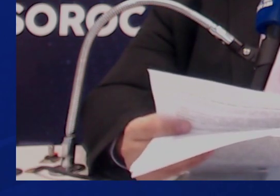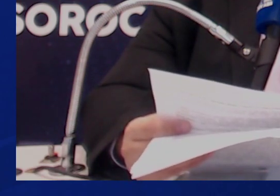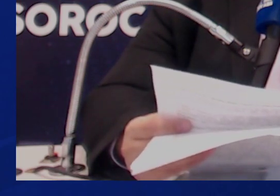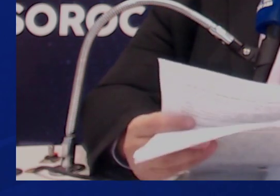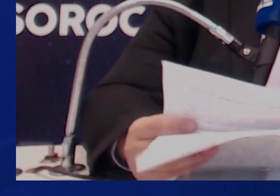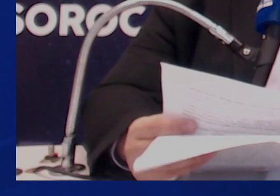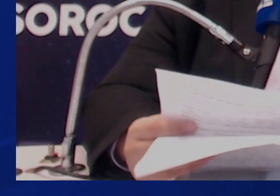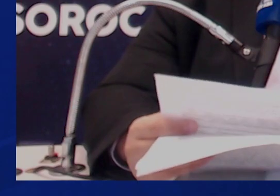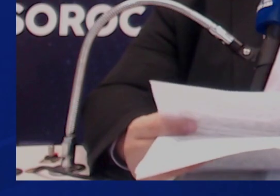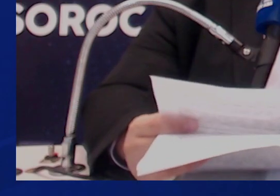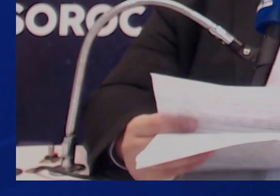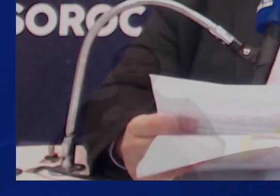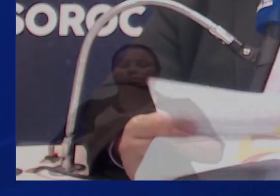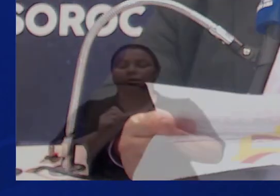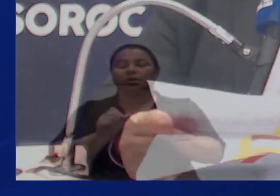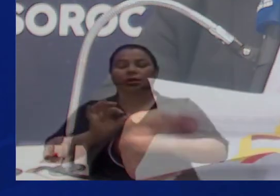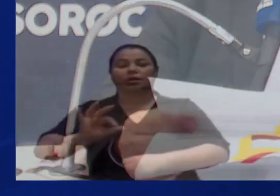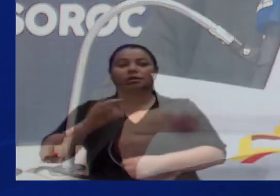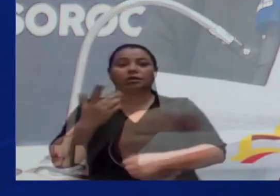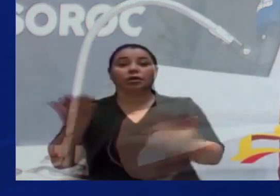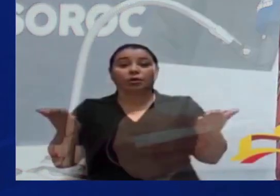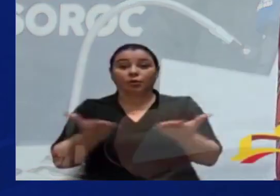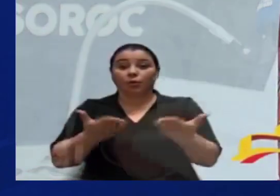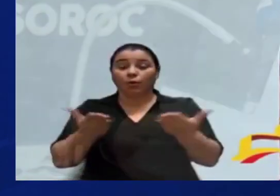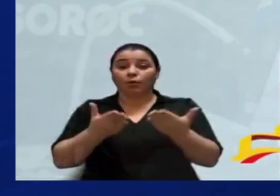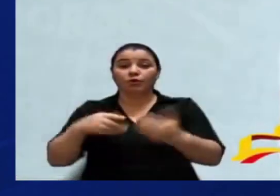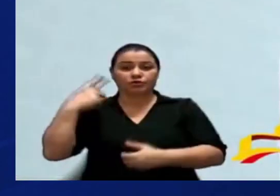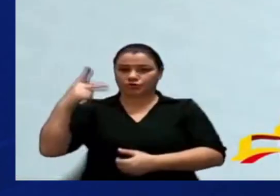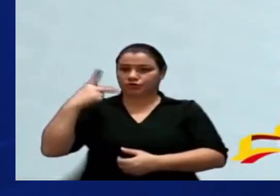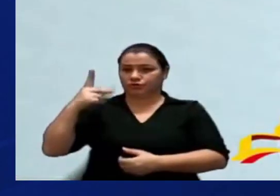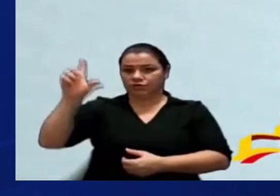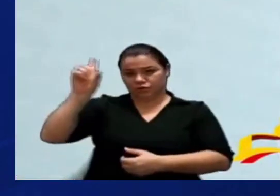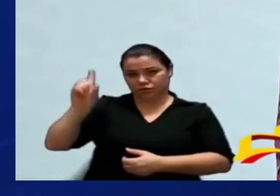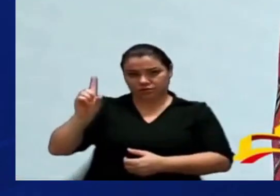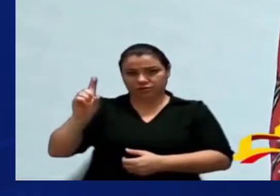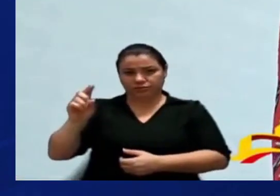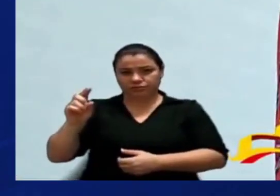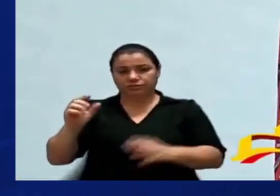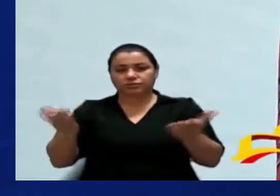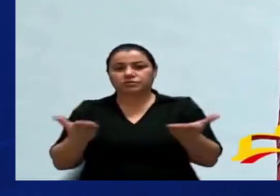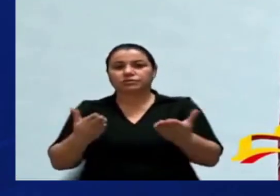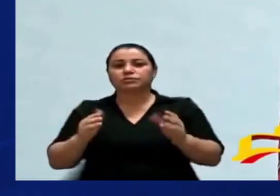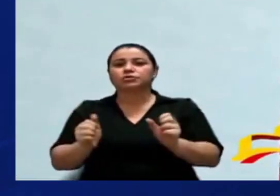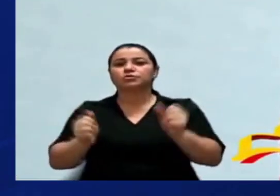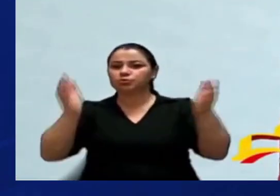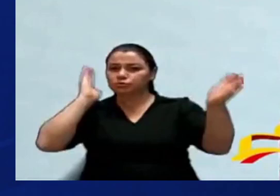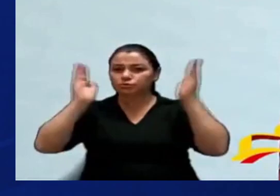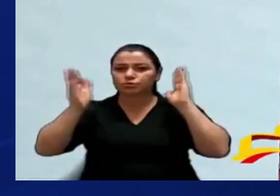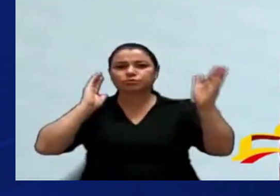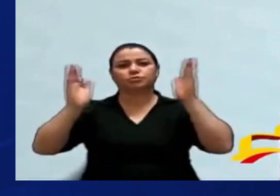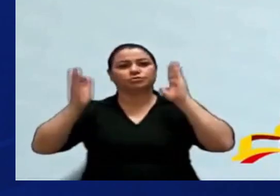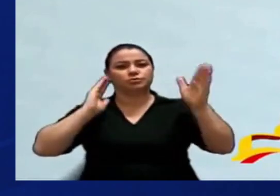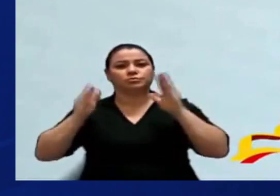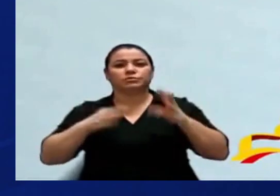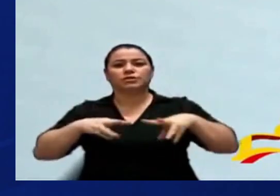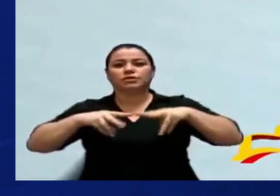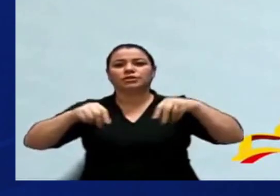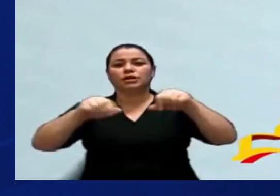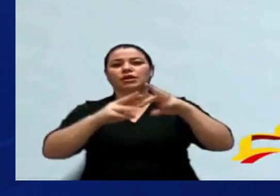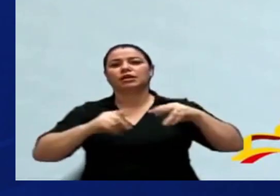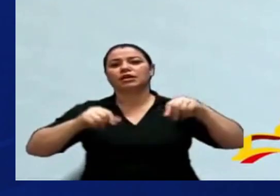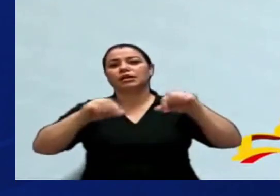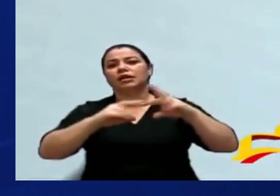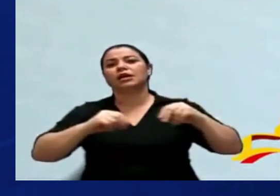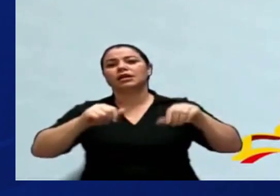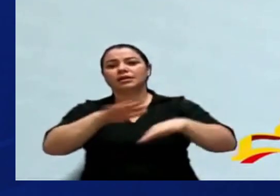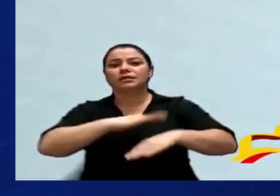Rio Sorocaba. Acompanhe. E hoje, vereador Donizete, caminhões e caminhões e caminhões de terra